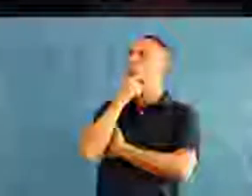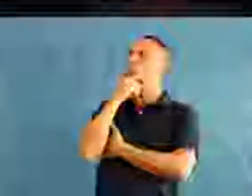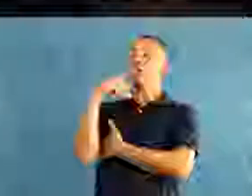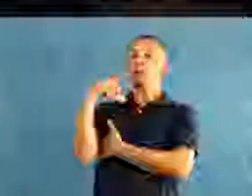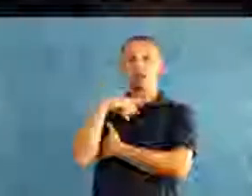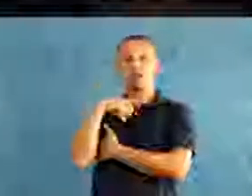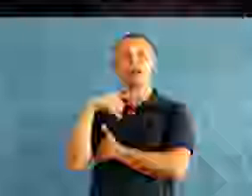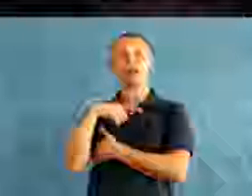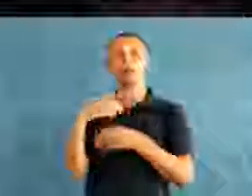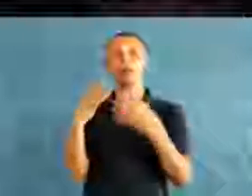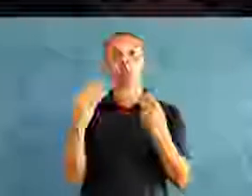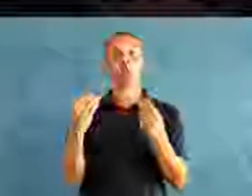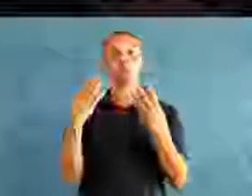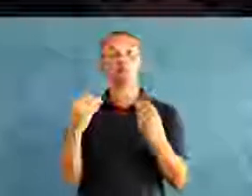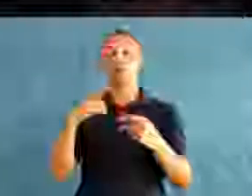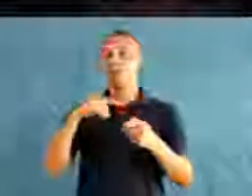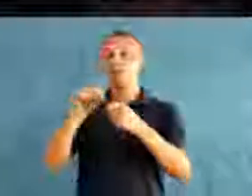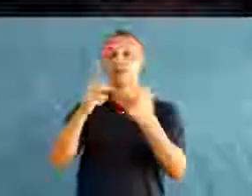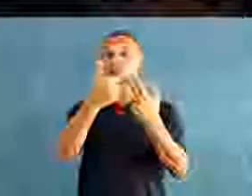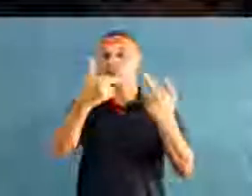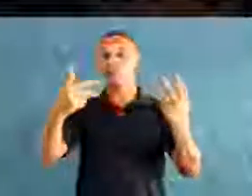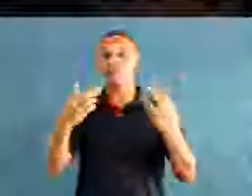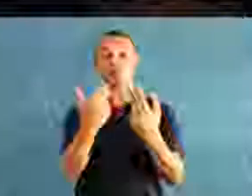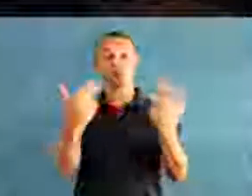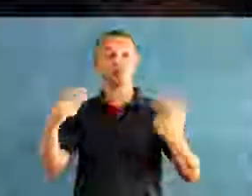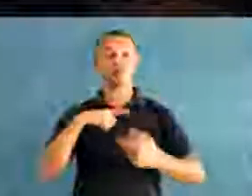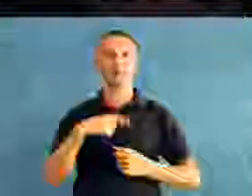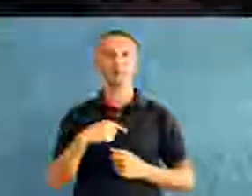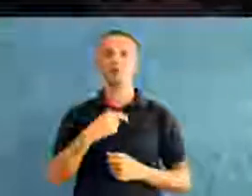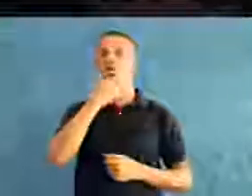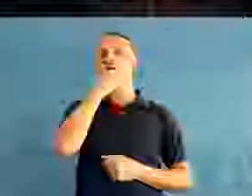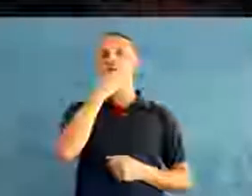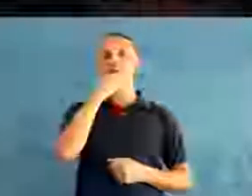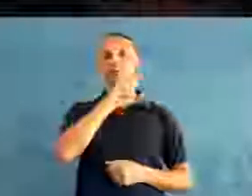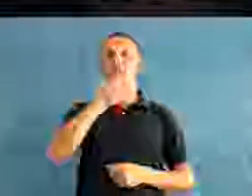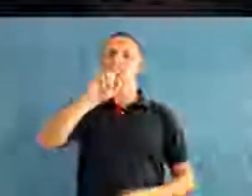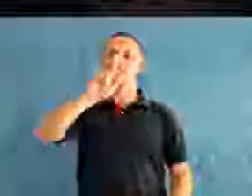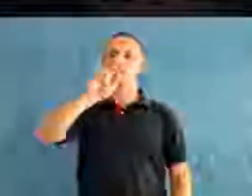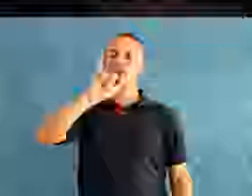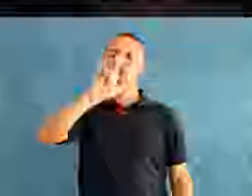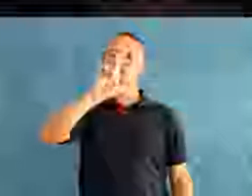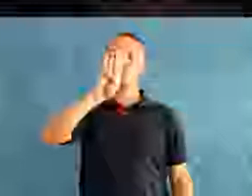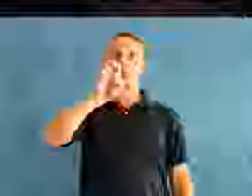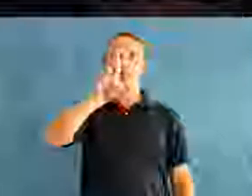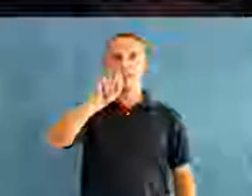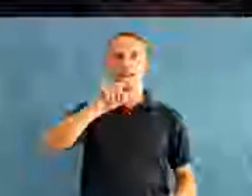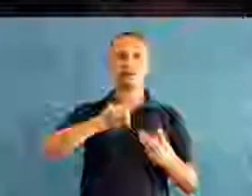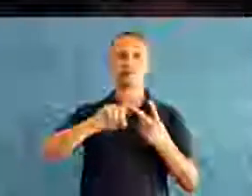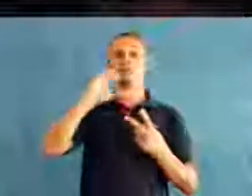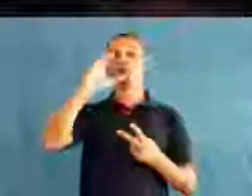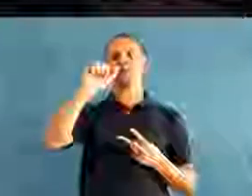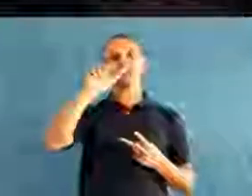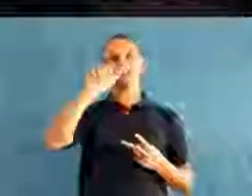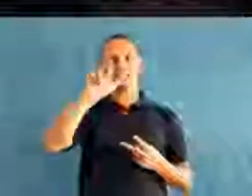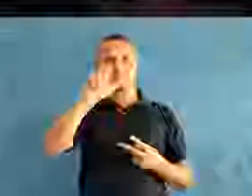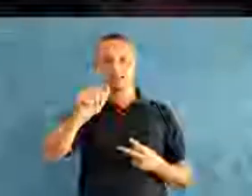pessoas que a conheceram décadas após sua morte. Gilberto Freire, Câmara Cascudo, Oliveira Lima, Inês Sabino, Raquel